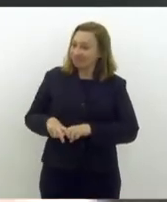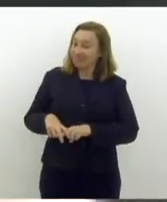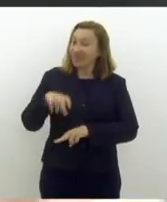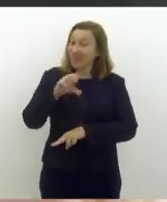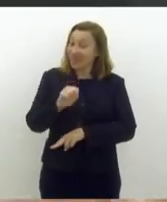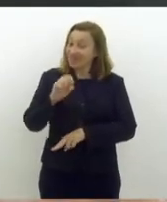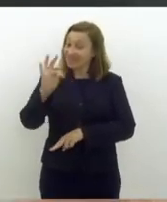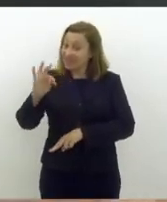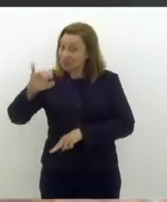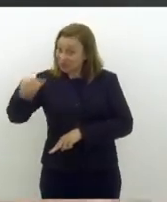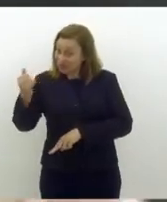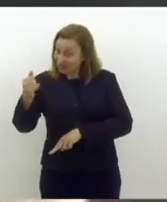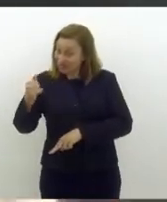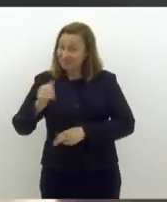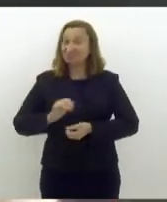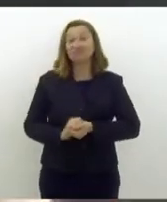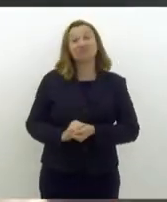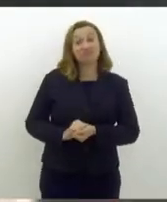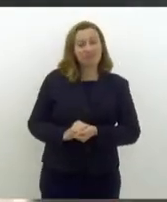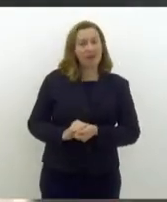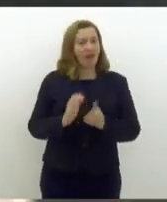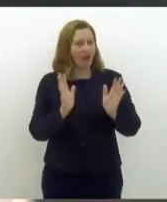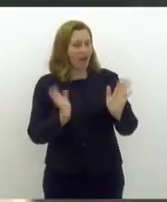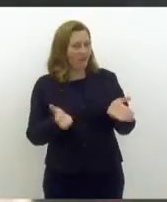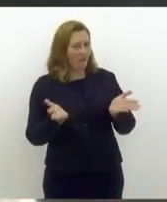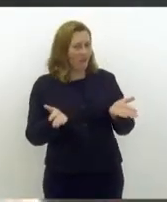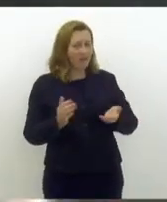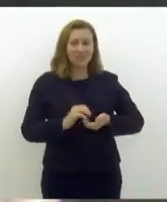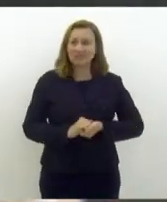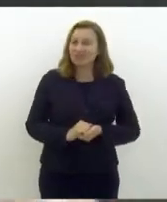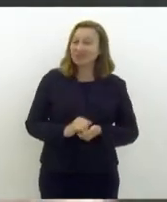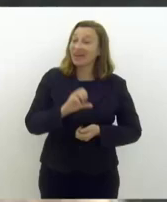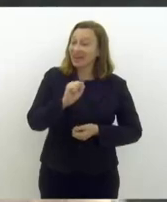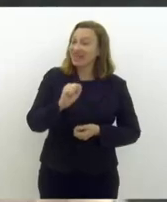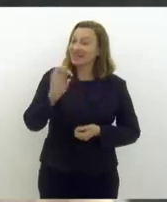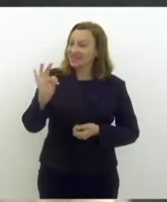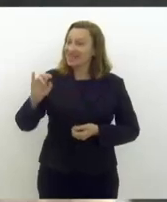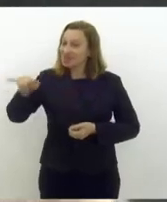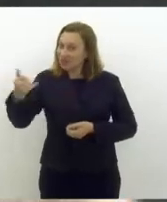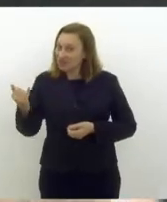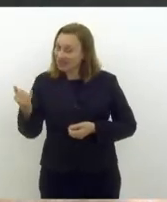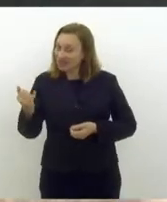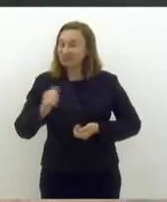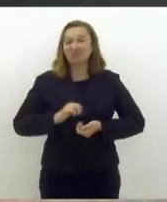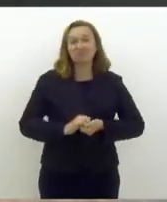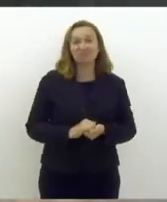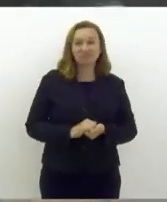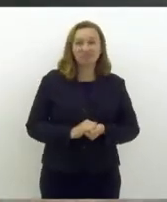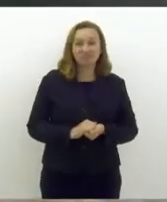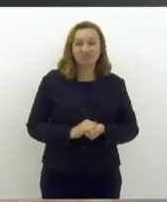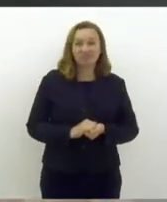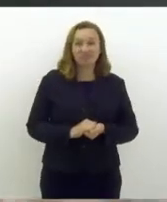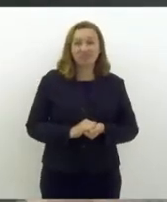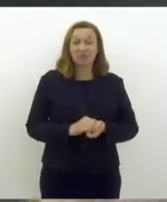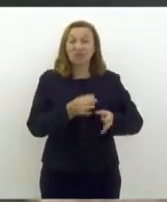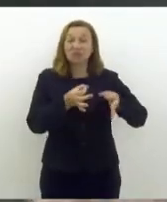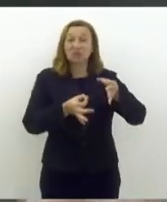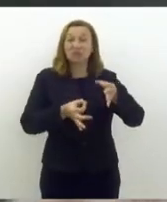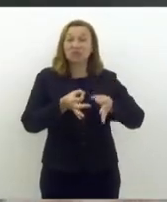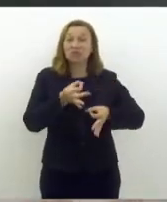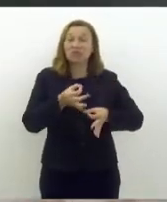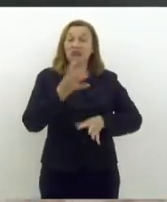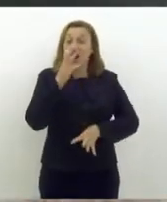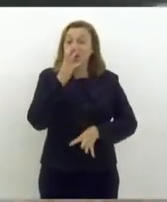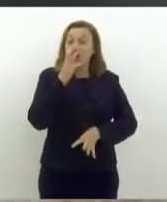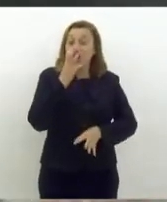STJ Ainda mais agora que o STJ será o julgador